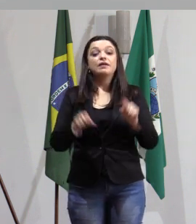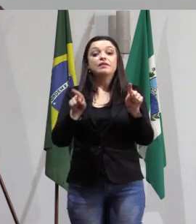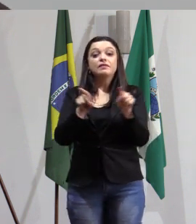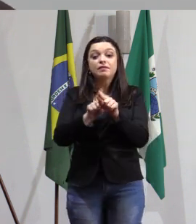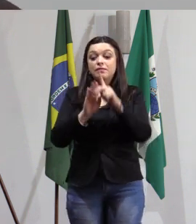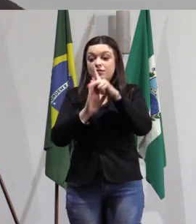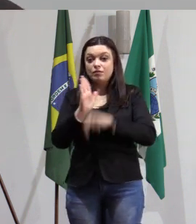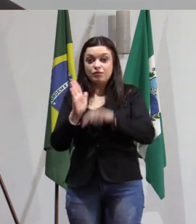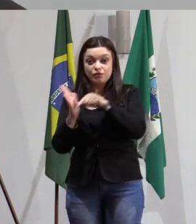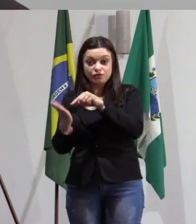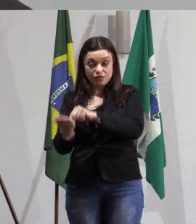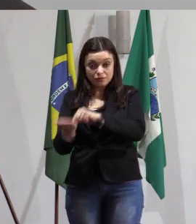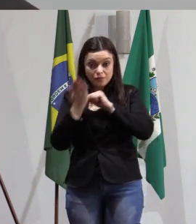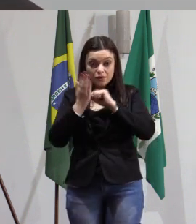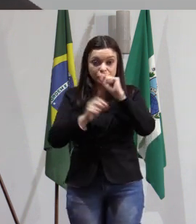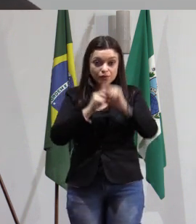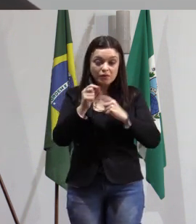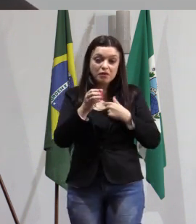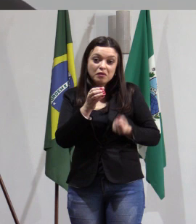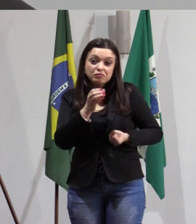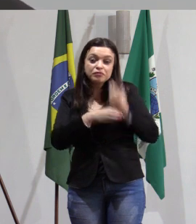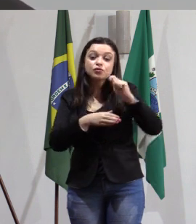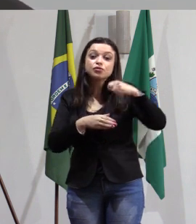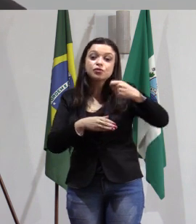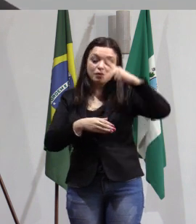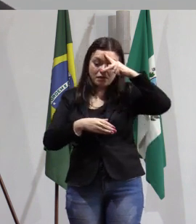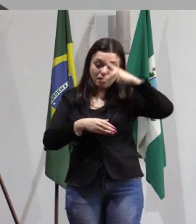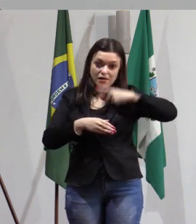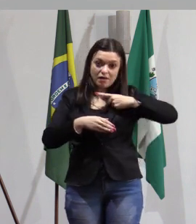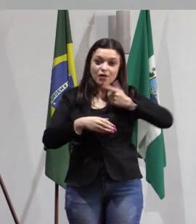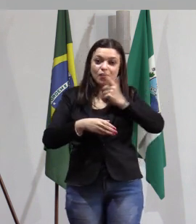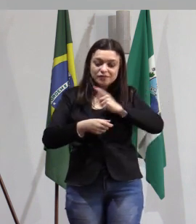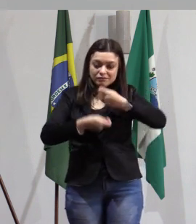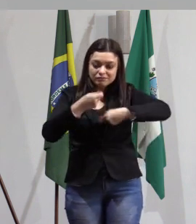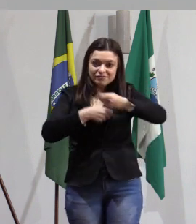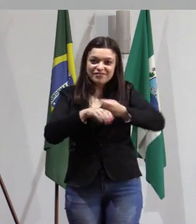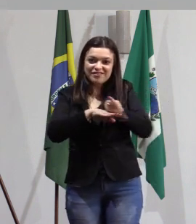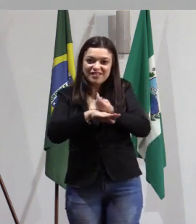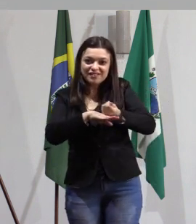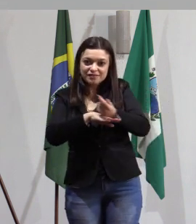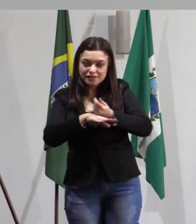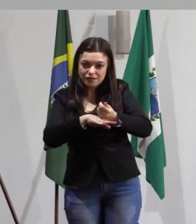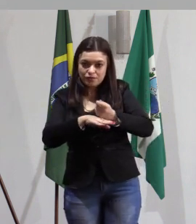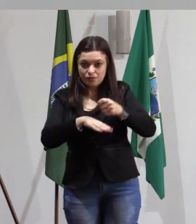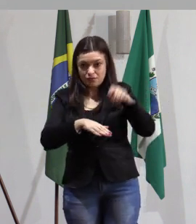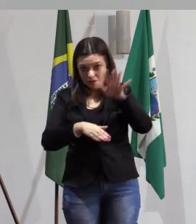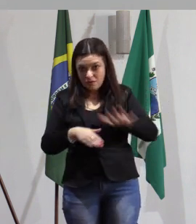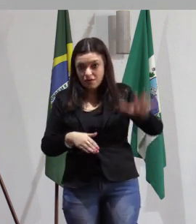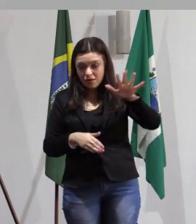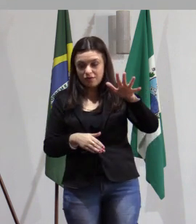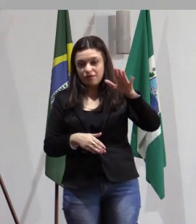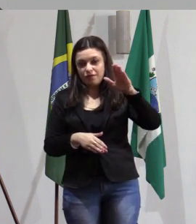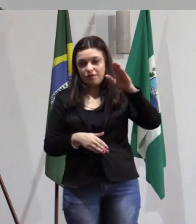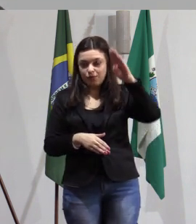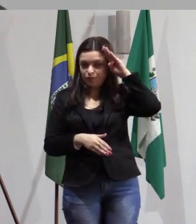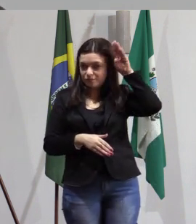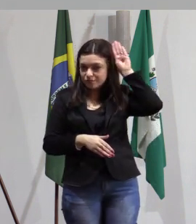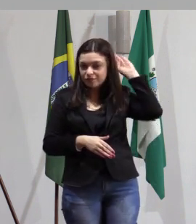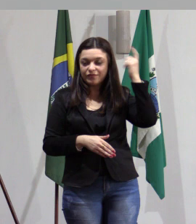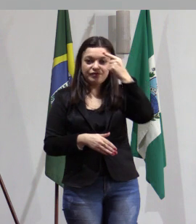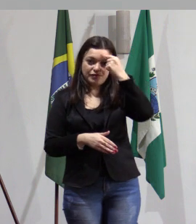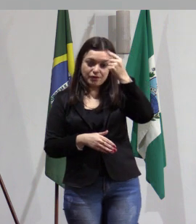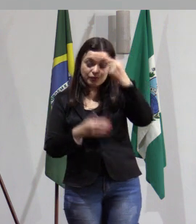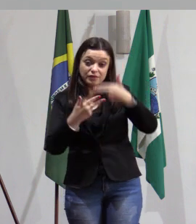Falam da criação de um fundo de autonomia financeira das instituições de ensino superior, embora a lei dos